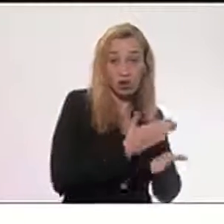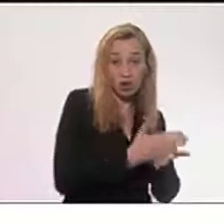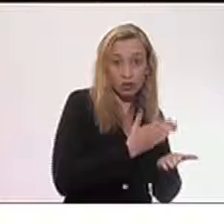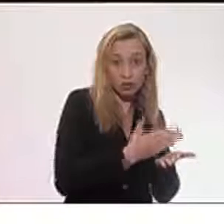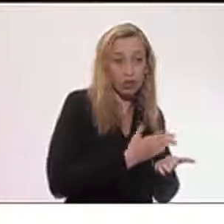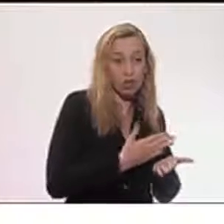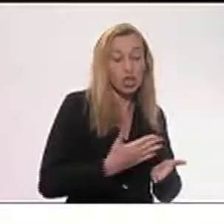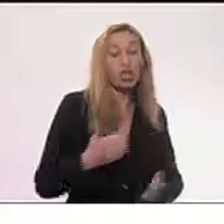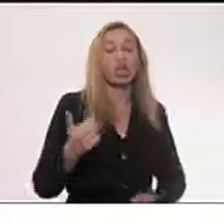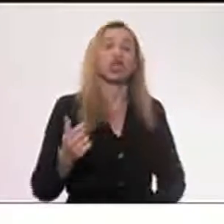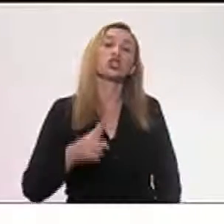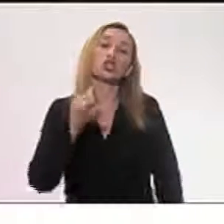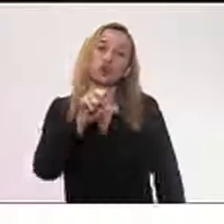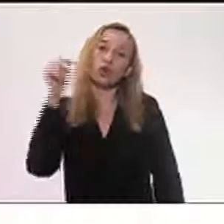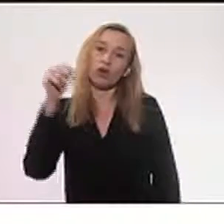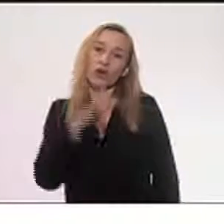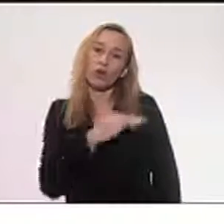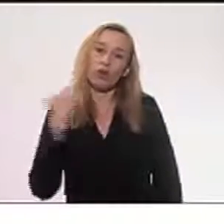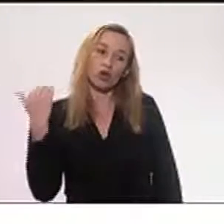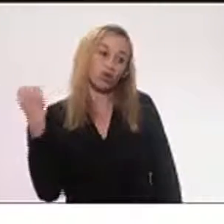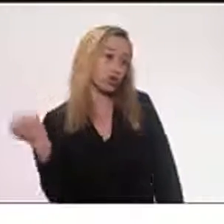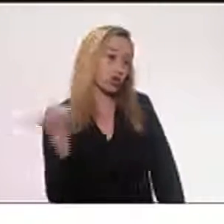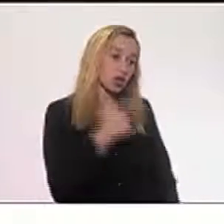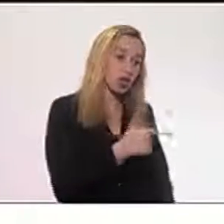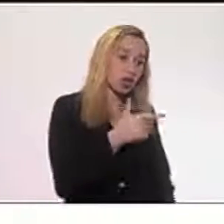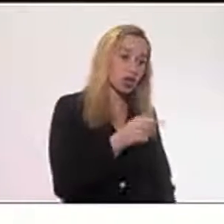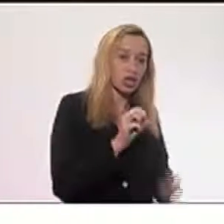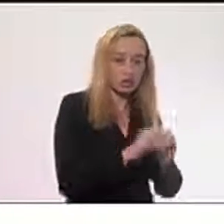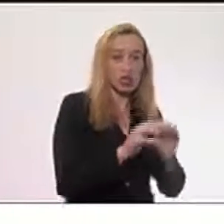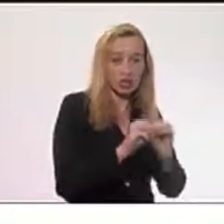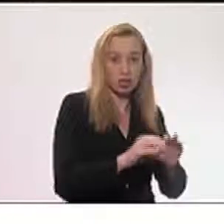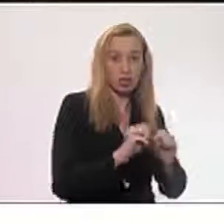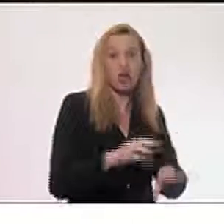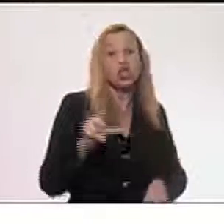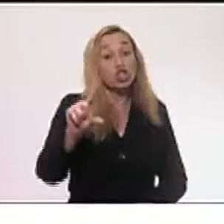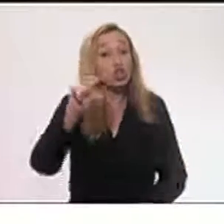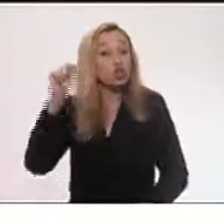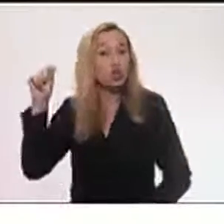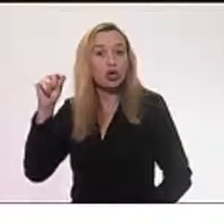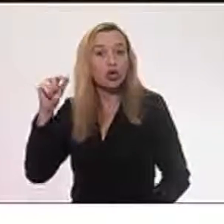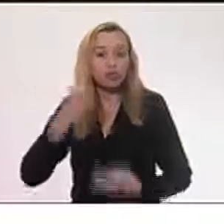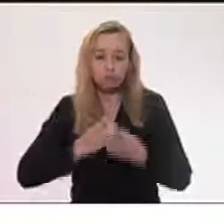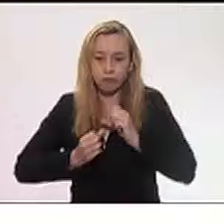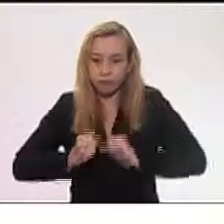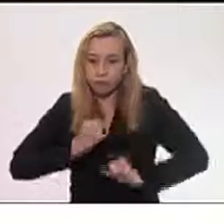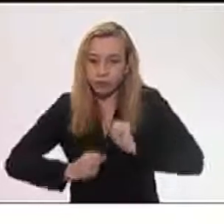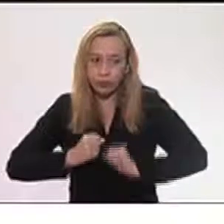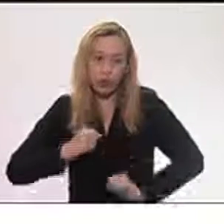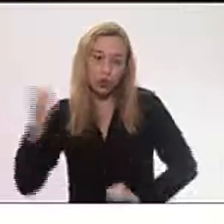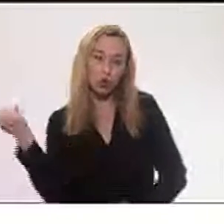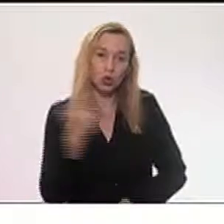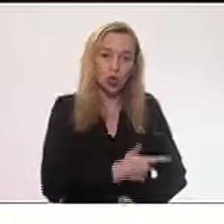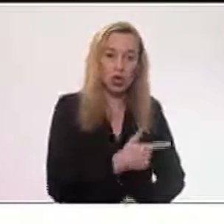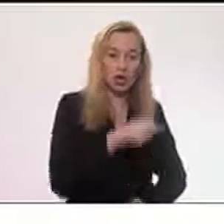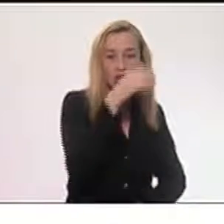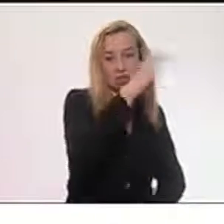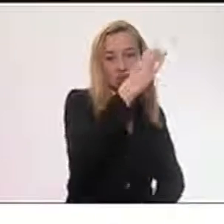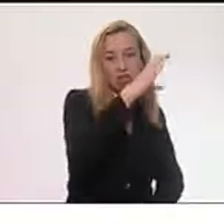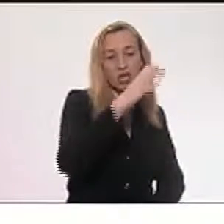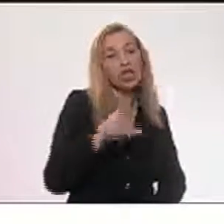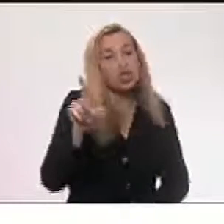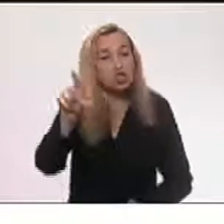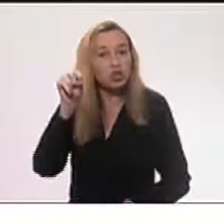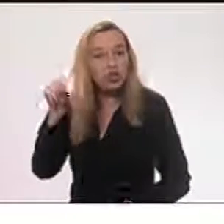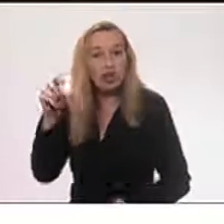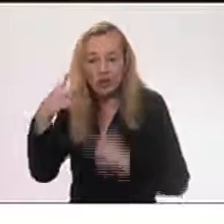Escolheu a morte em vez da educação. Escolheu o ódio em vez da ciência.